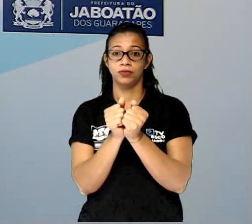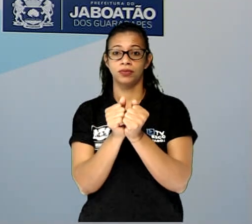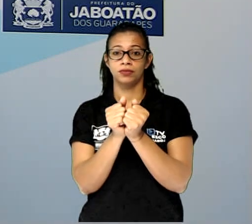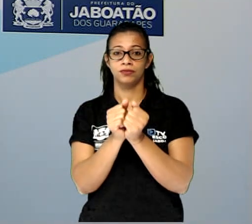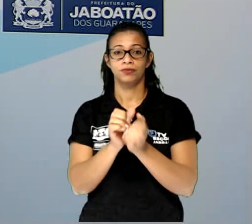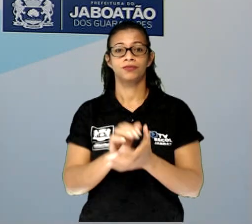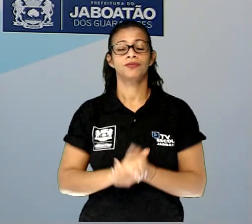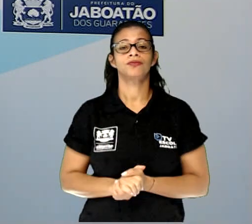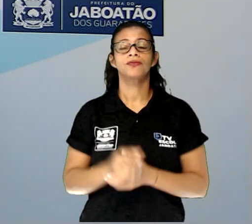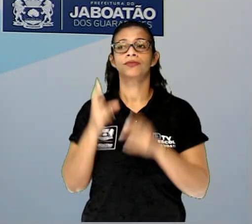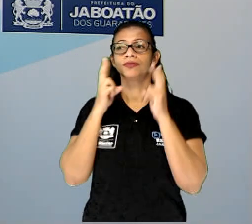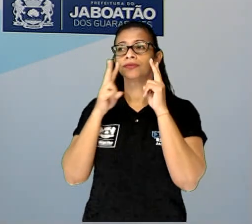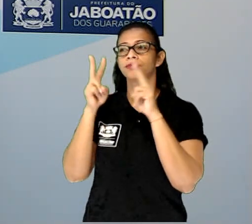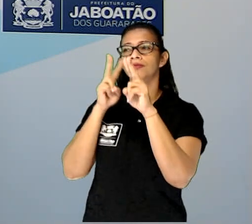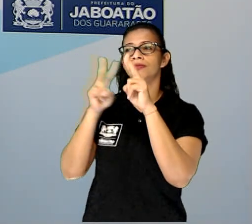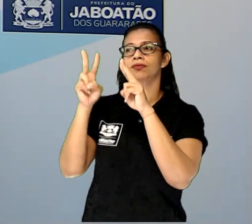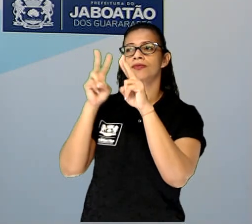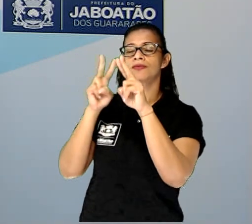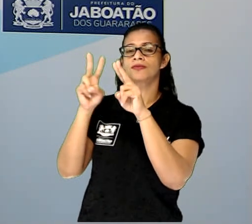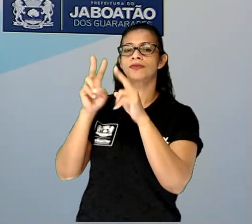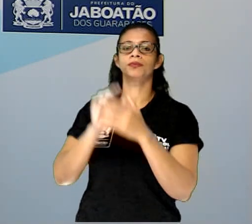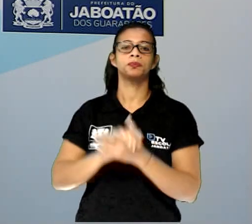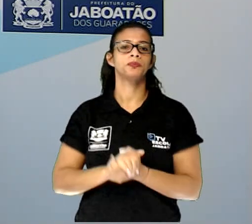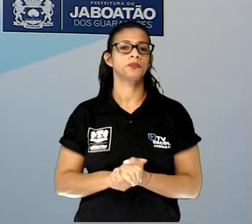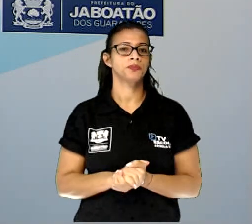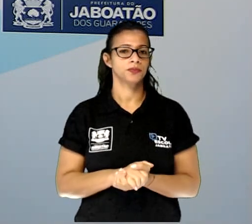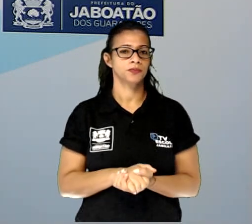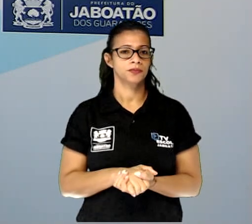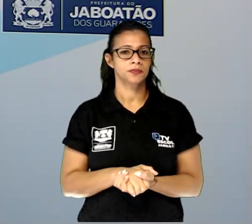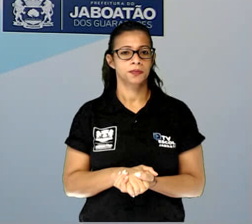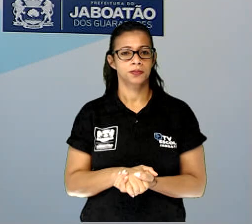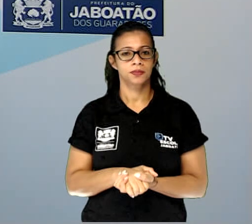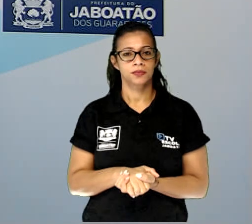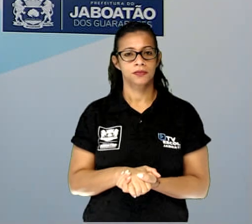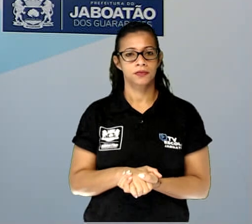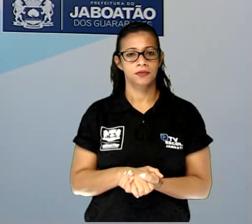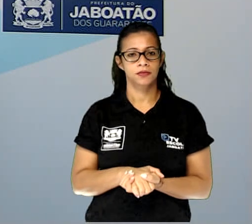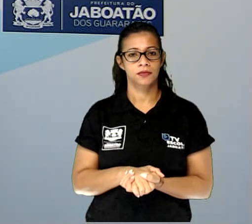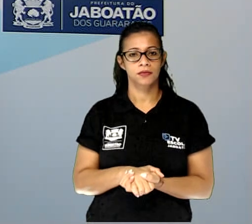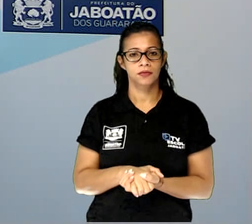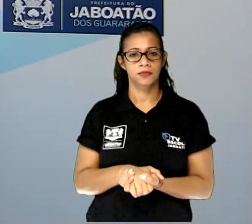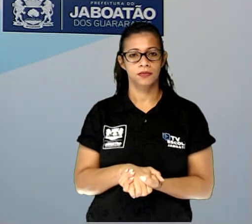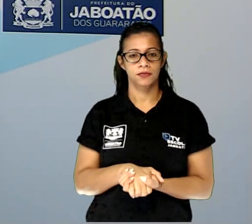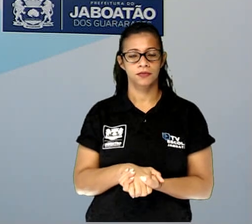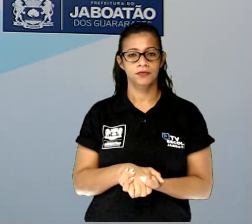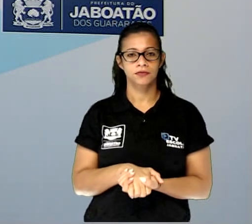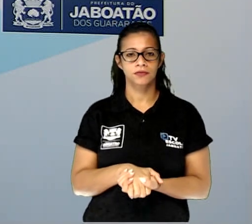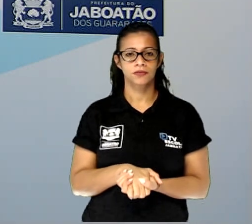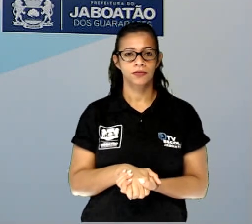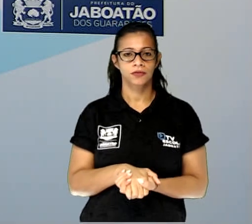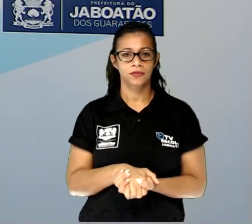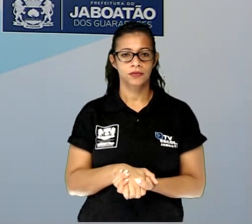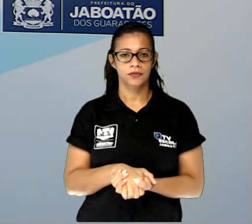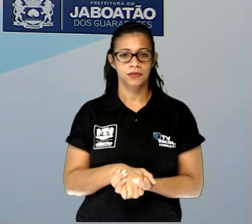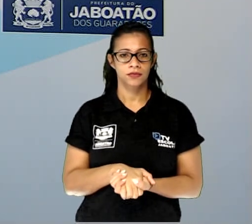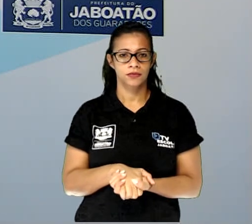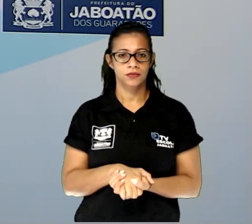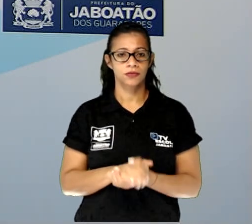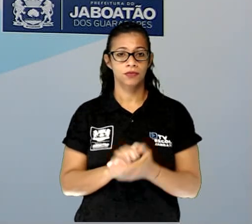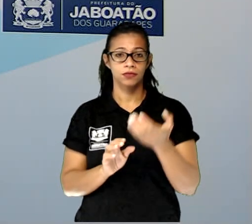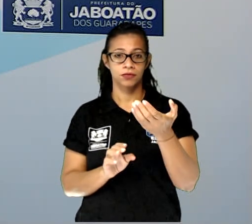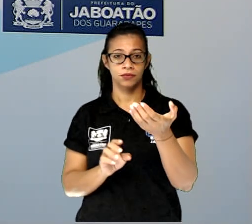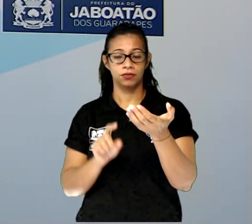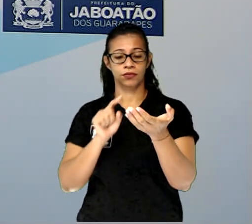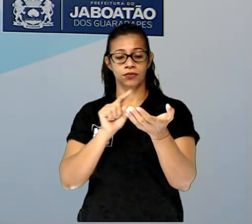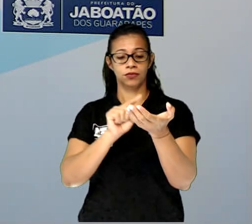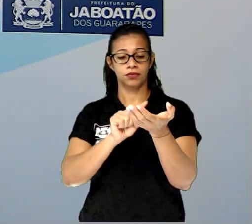aqui, ó, eu vou chamá-las de... Deixa eu ver aqui para eu não confundir vocês. Eu vou chamá-las de área 1,